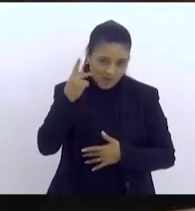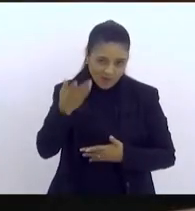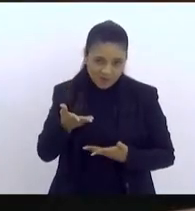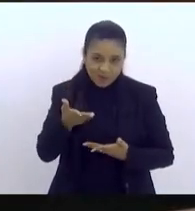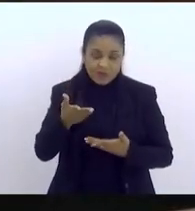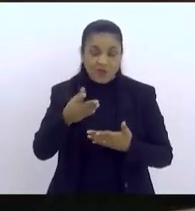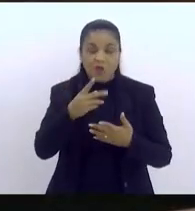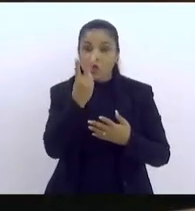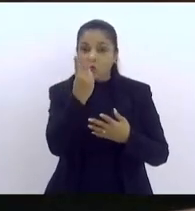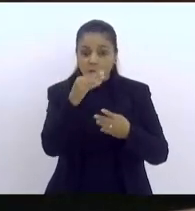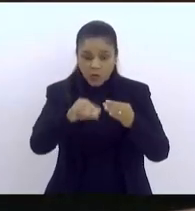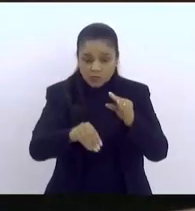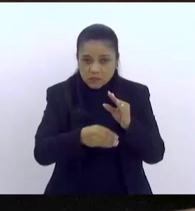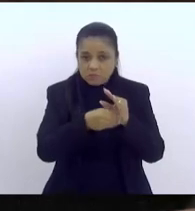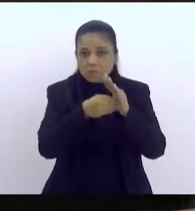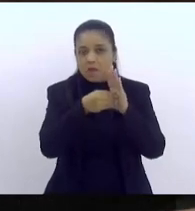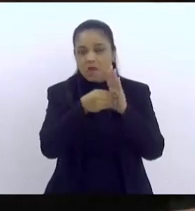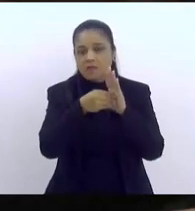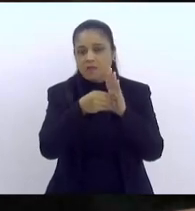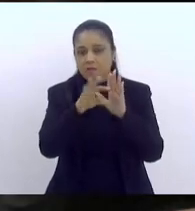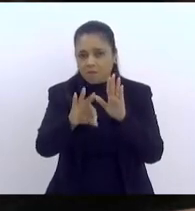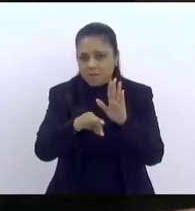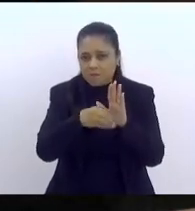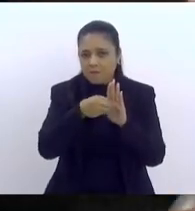não é simplesmente corrigindo